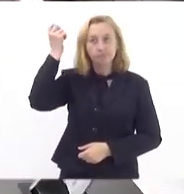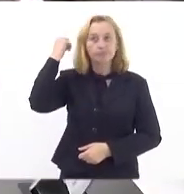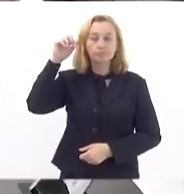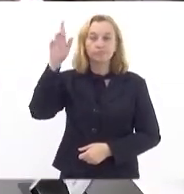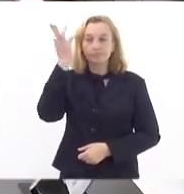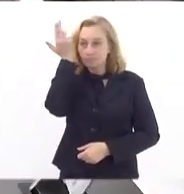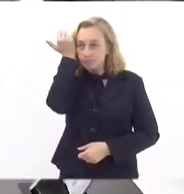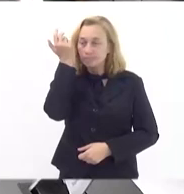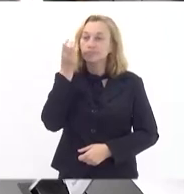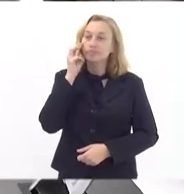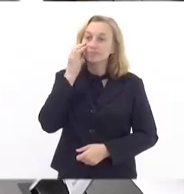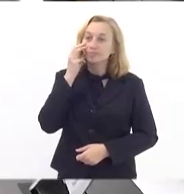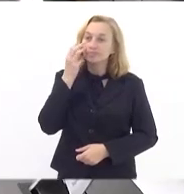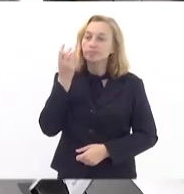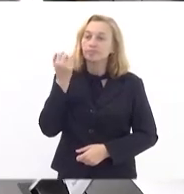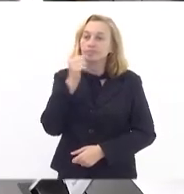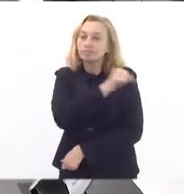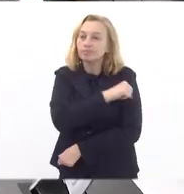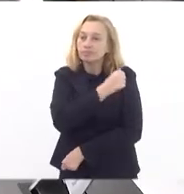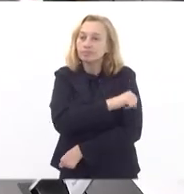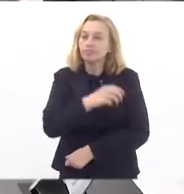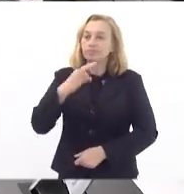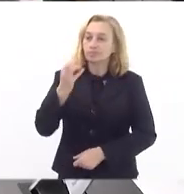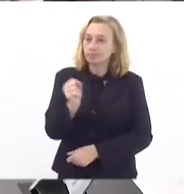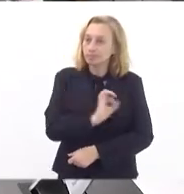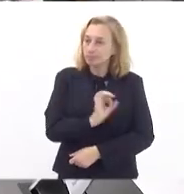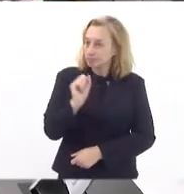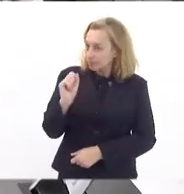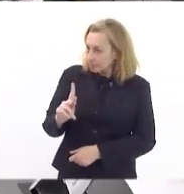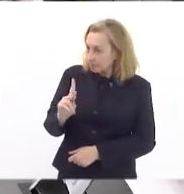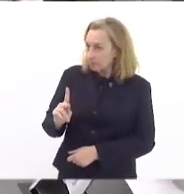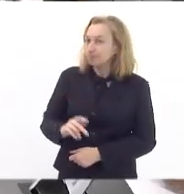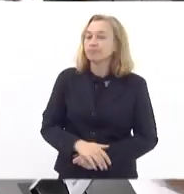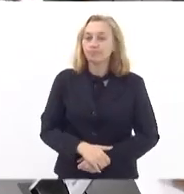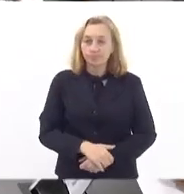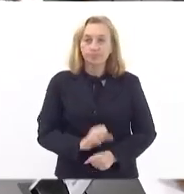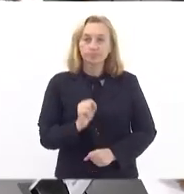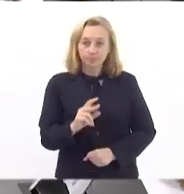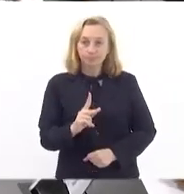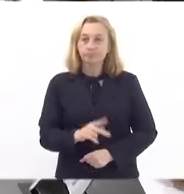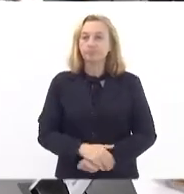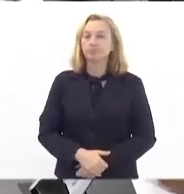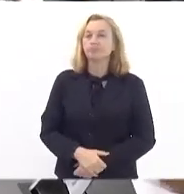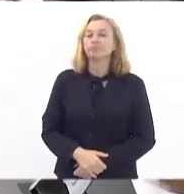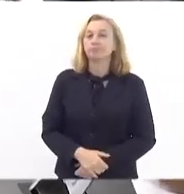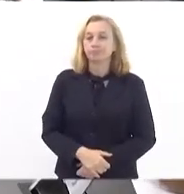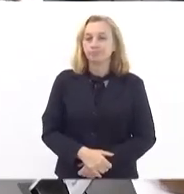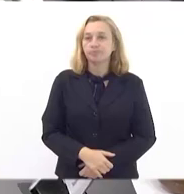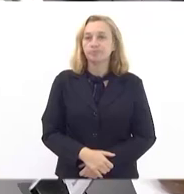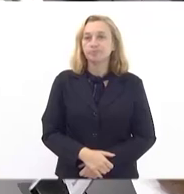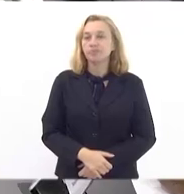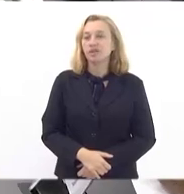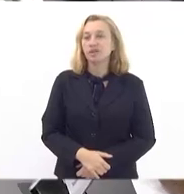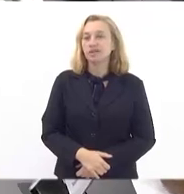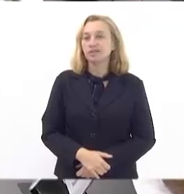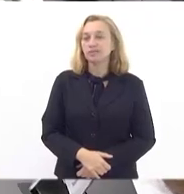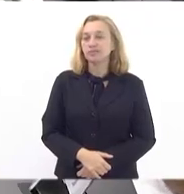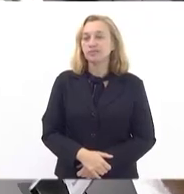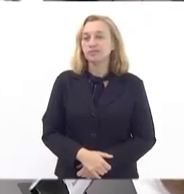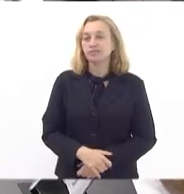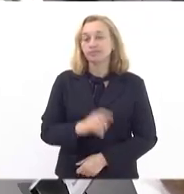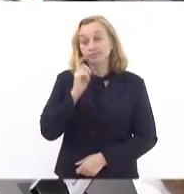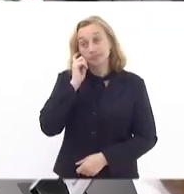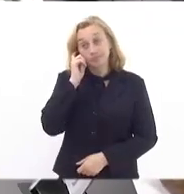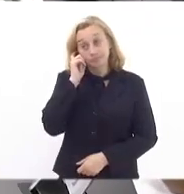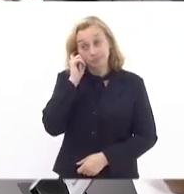Coelho waldeck Rejane Marta pode-se afirmar que E ai pode Obrigado por